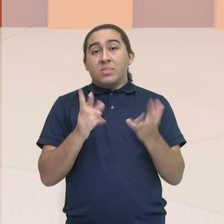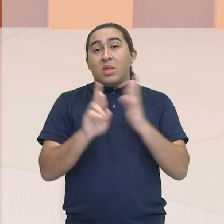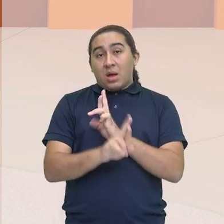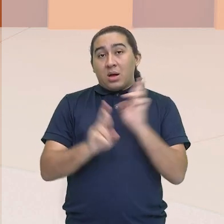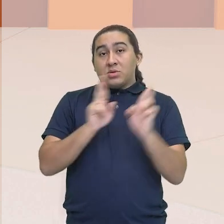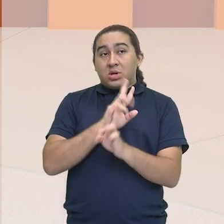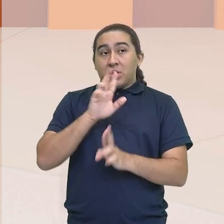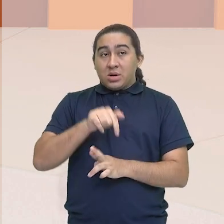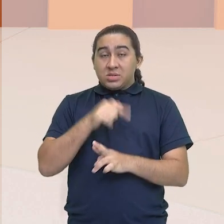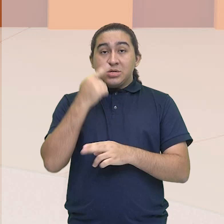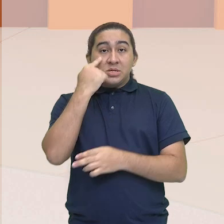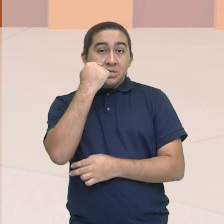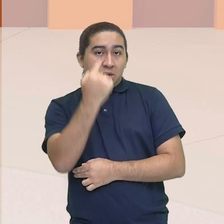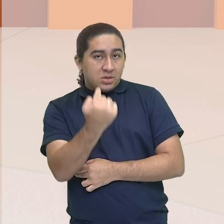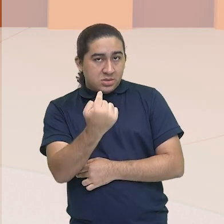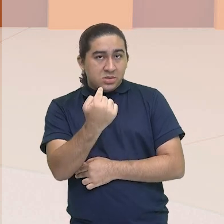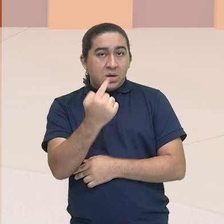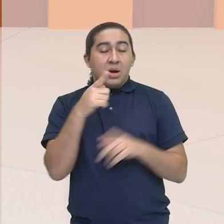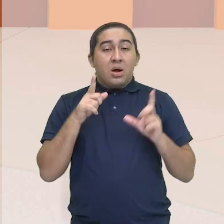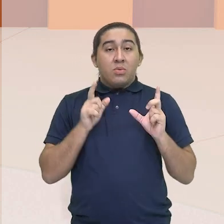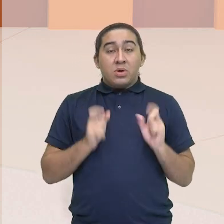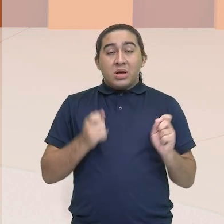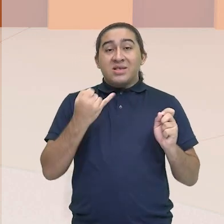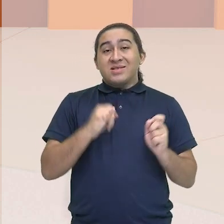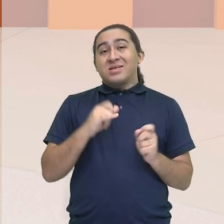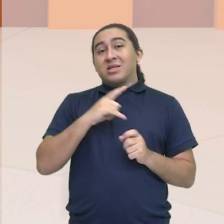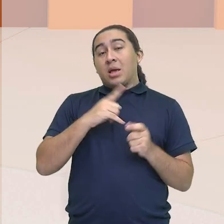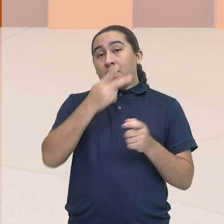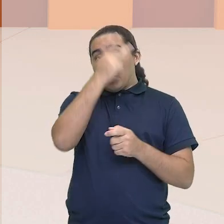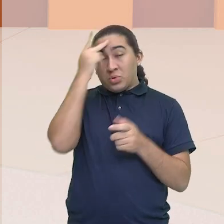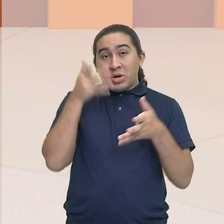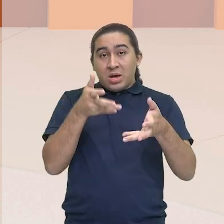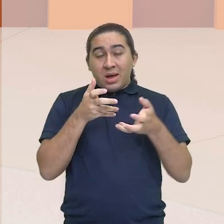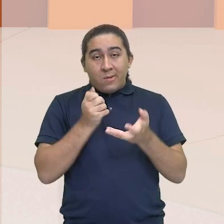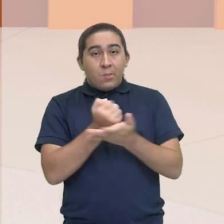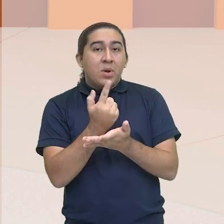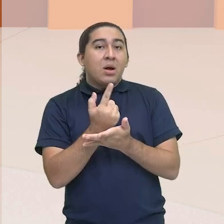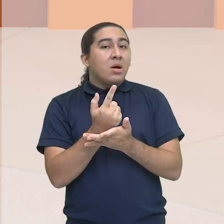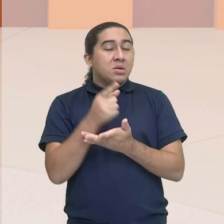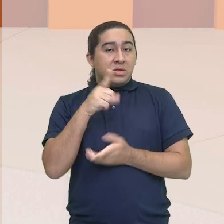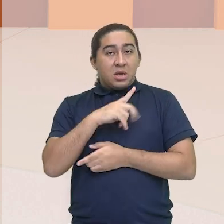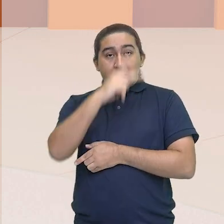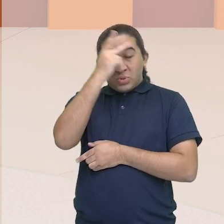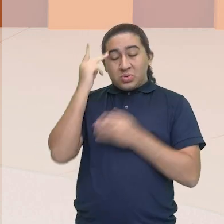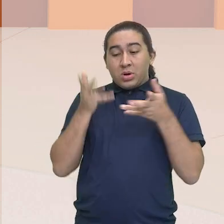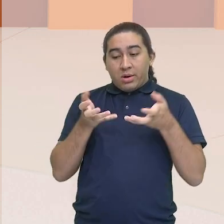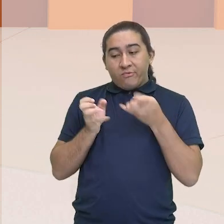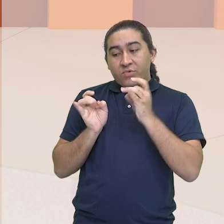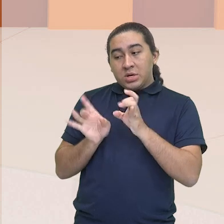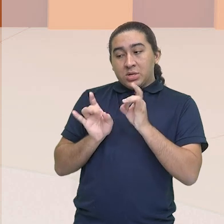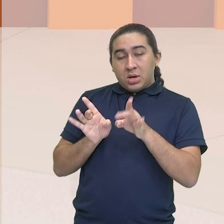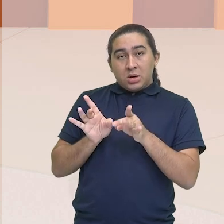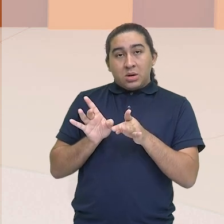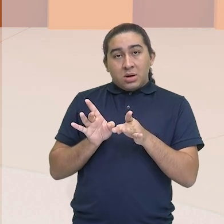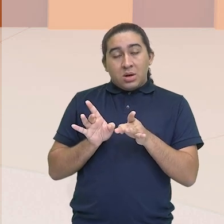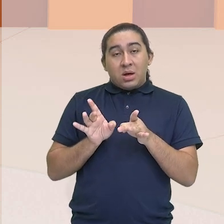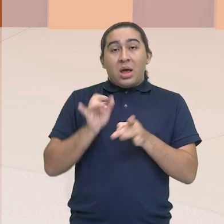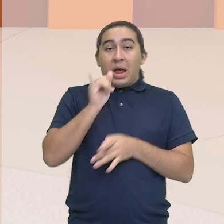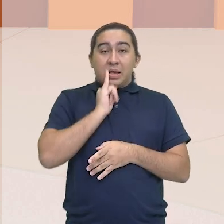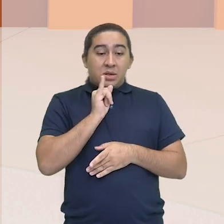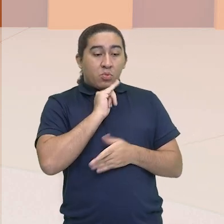isso, né? A lógica da oferta e da demanda, que a gente não vai ter tempo de discutir isso aqui agora, mas é exatamente isso. O que falta naquele